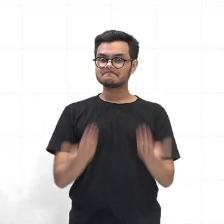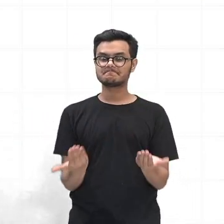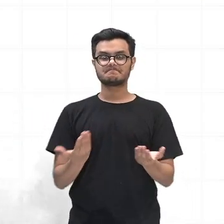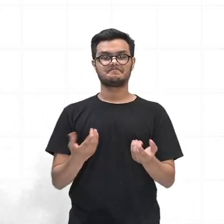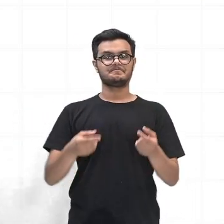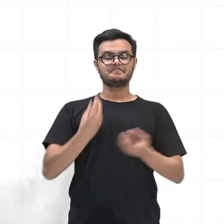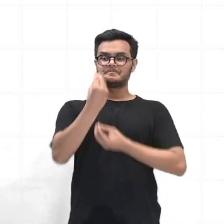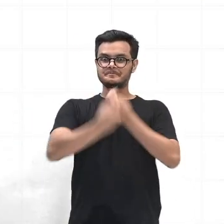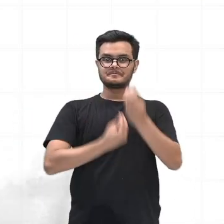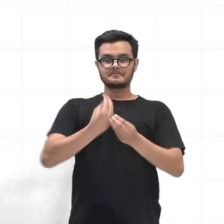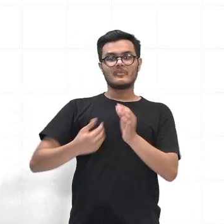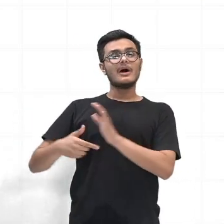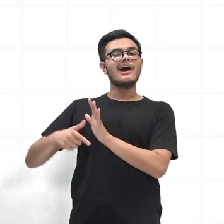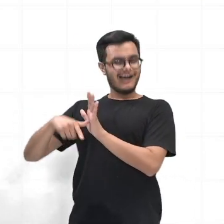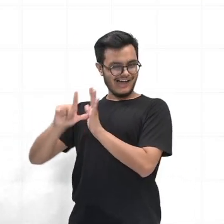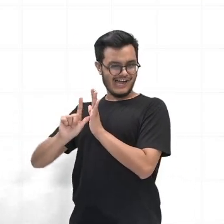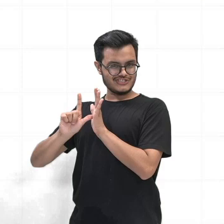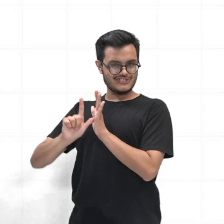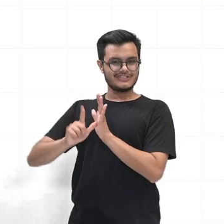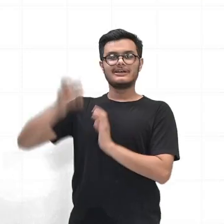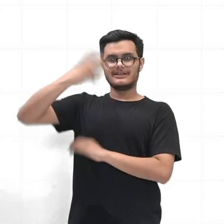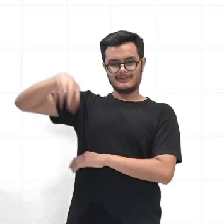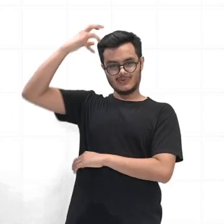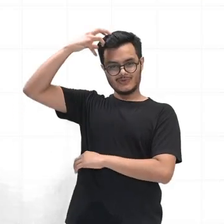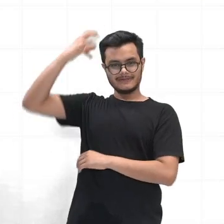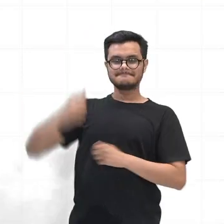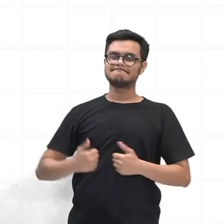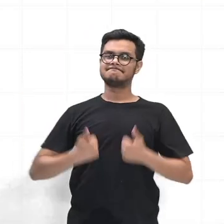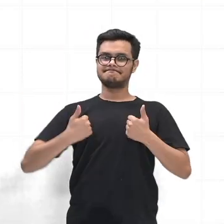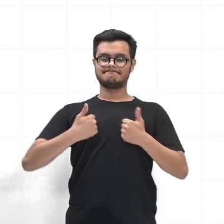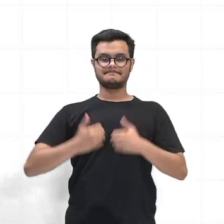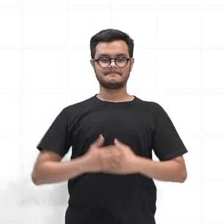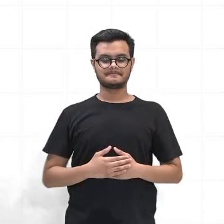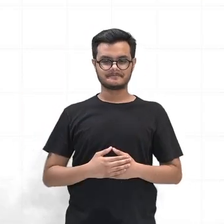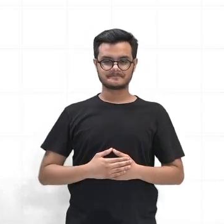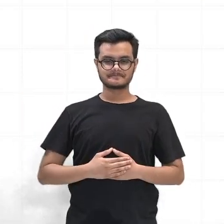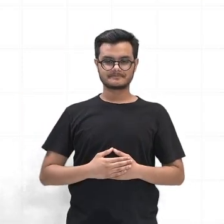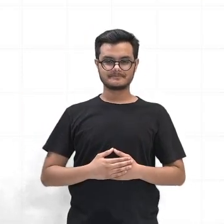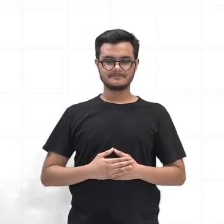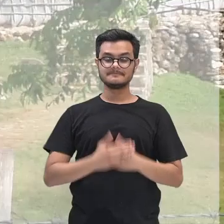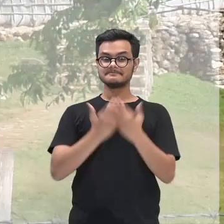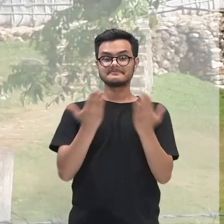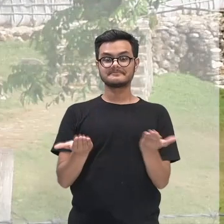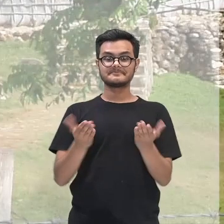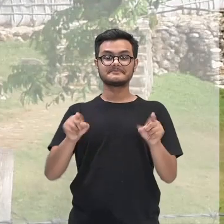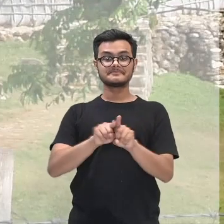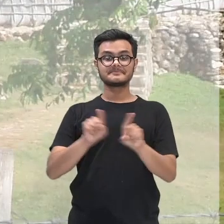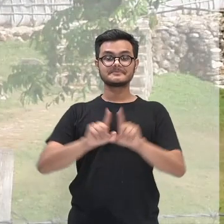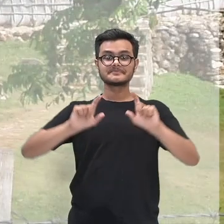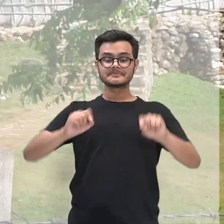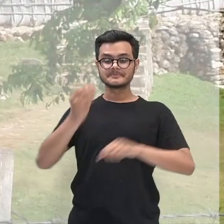Amazônia pré-colonial mais ainda, tá? Olha só, nós vamos ver aqui